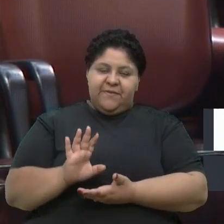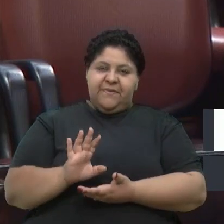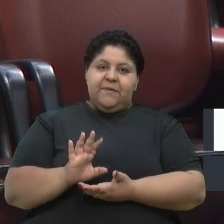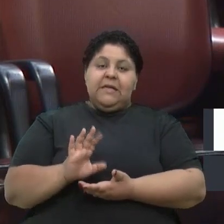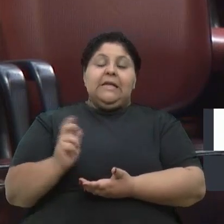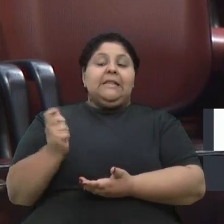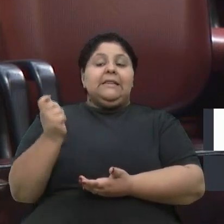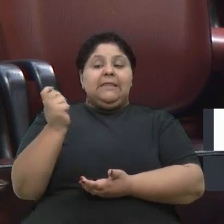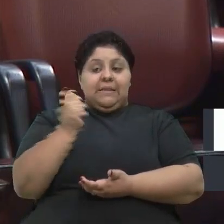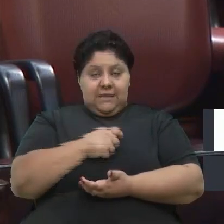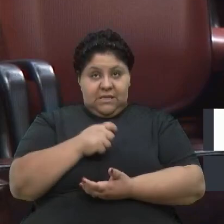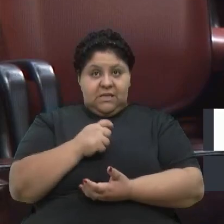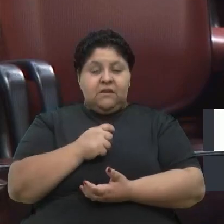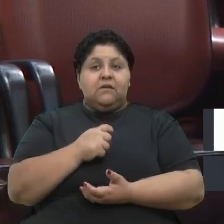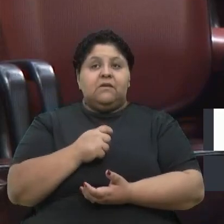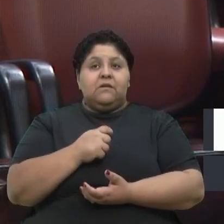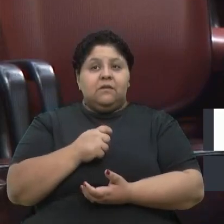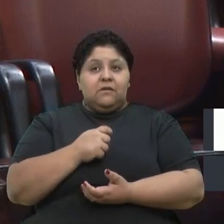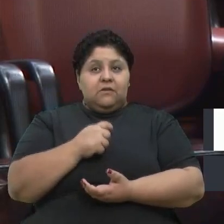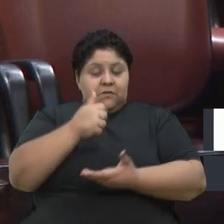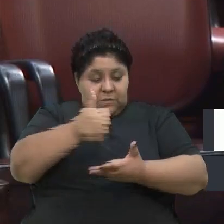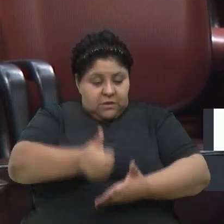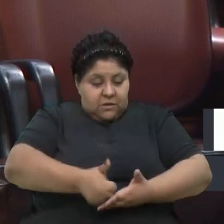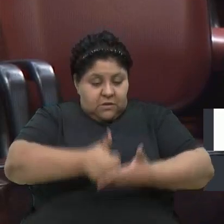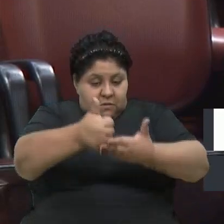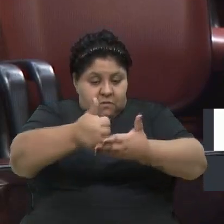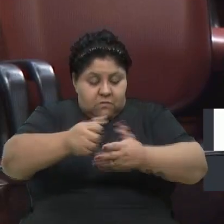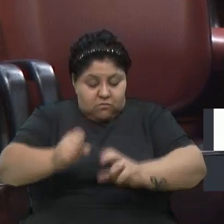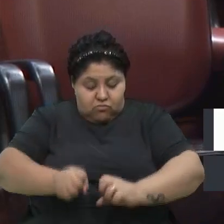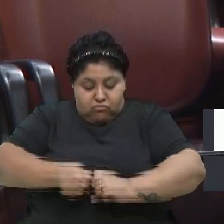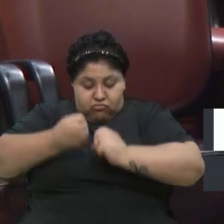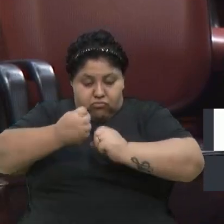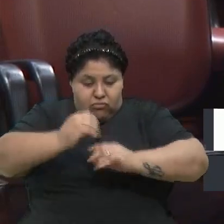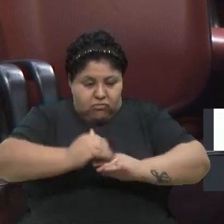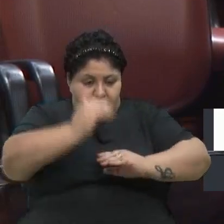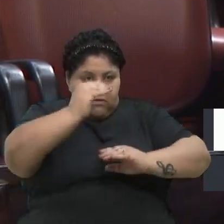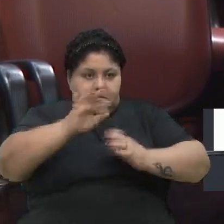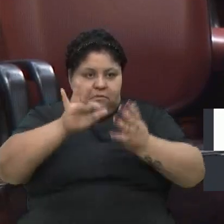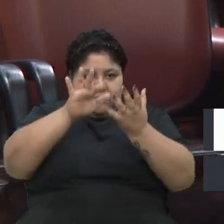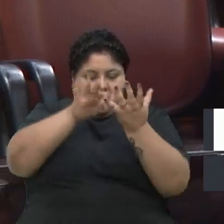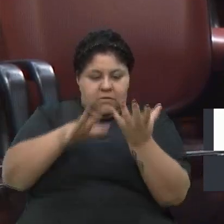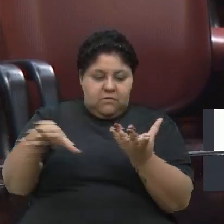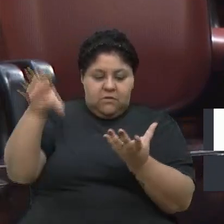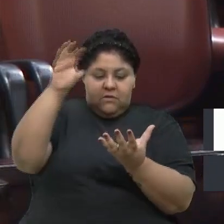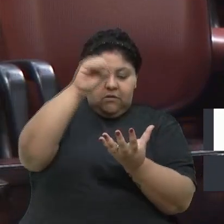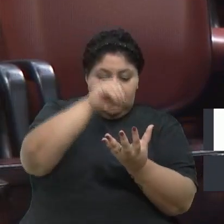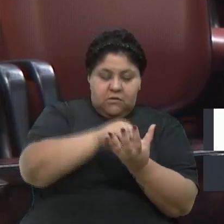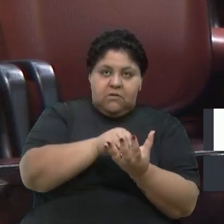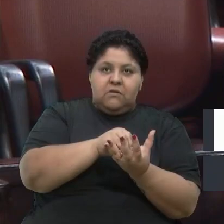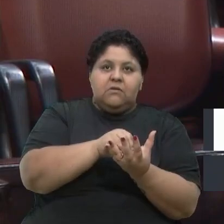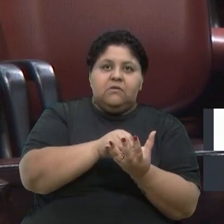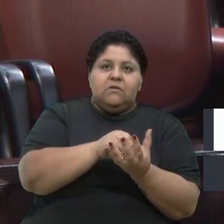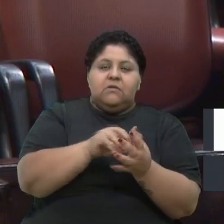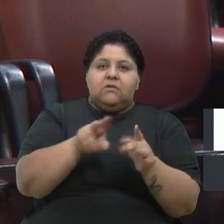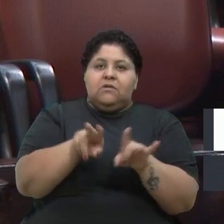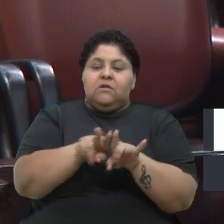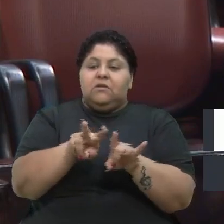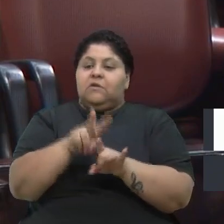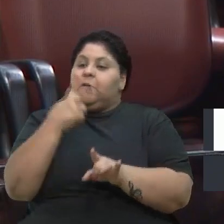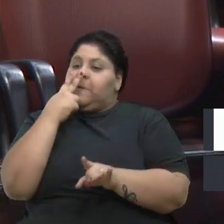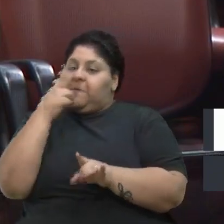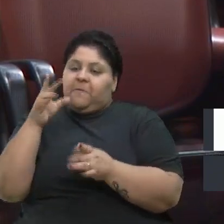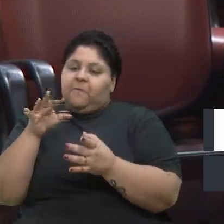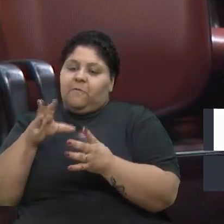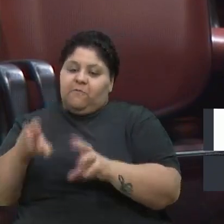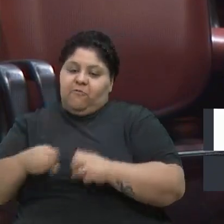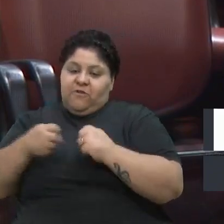necessário, vamos dar esse aporte para que fortalecemos mais a Codeca. Nós fortalecendo a Codeca, estamos fortalecendo a